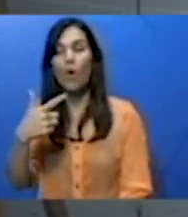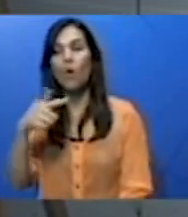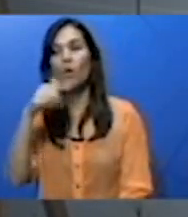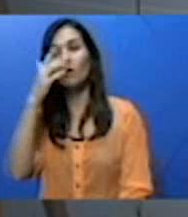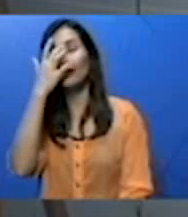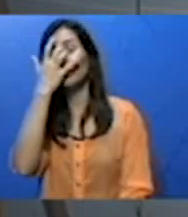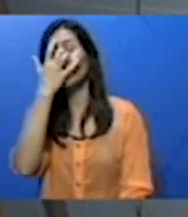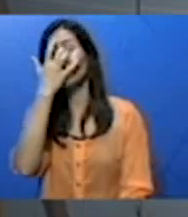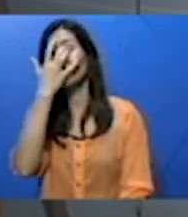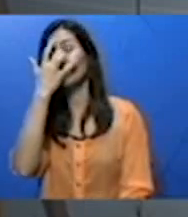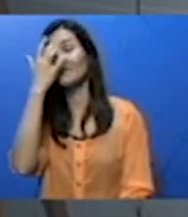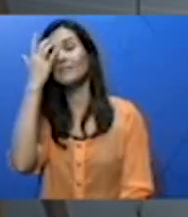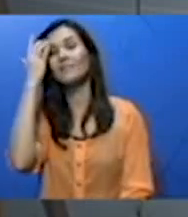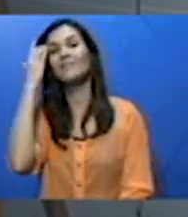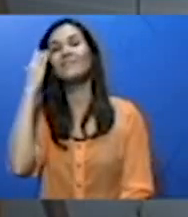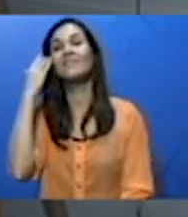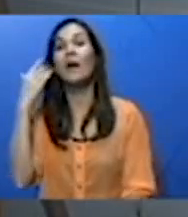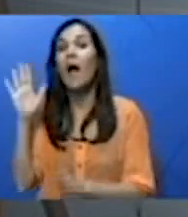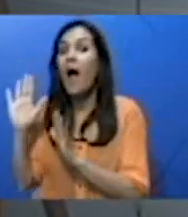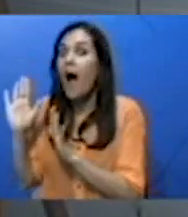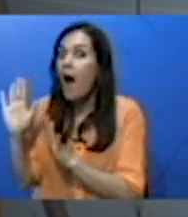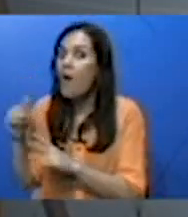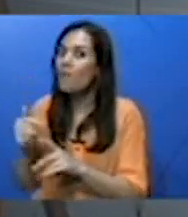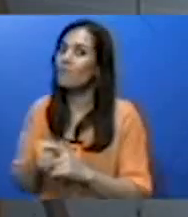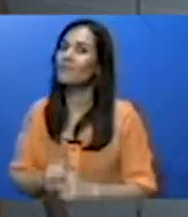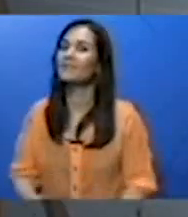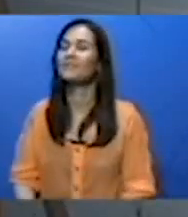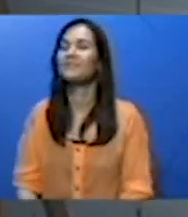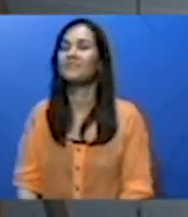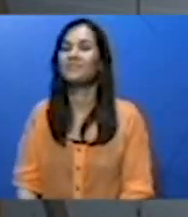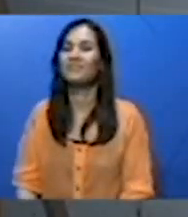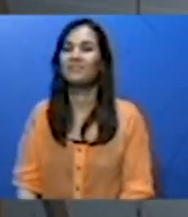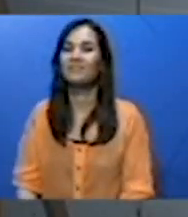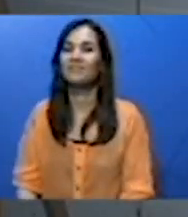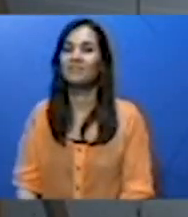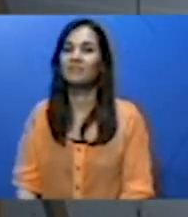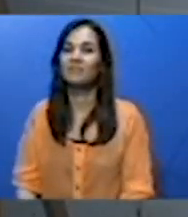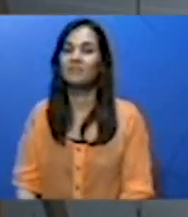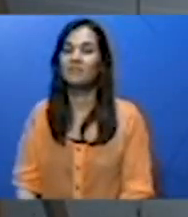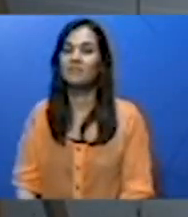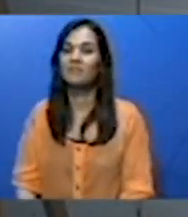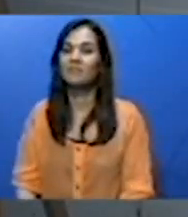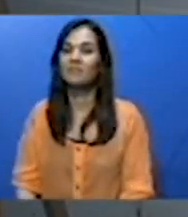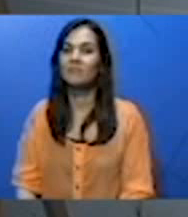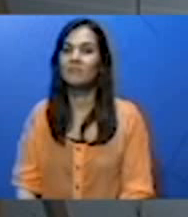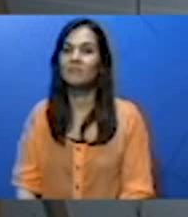Clarinha. Gostamos muito de... Brincar.